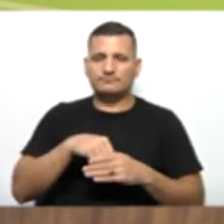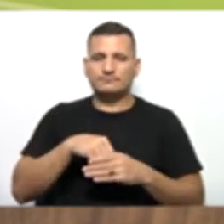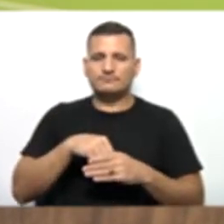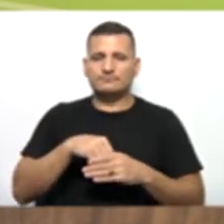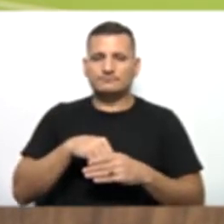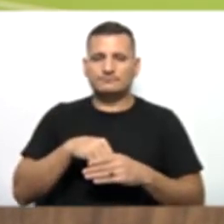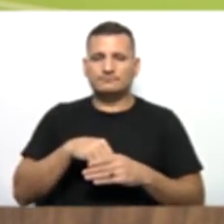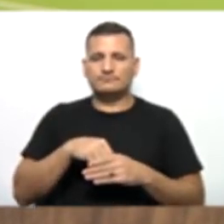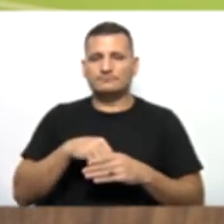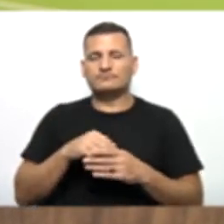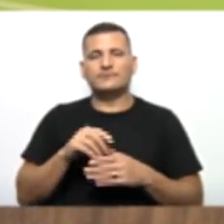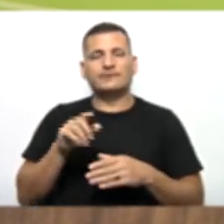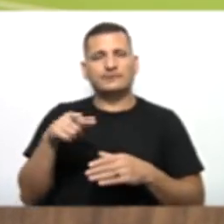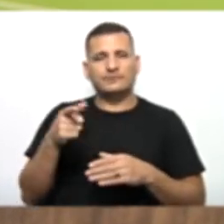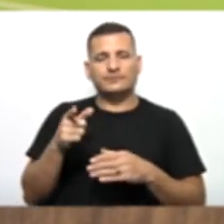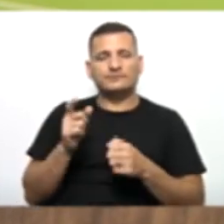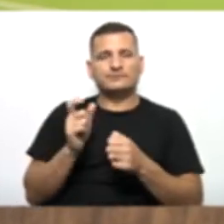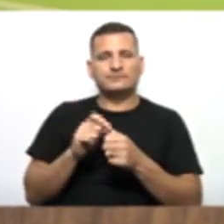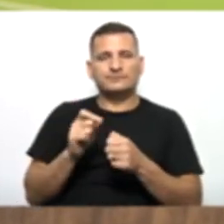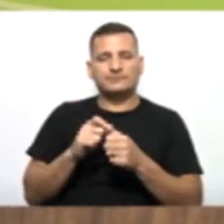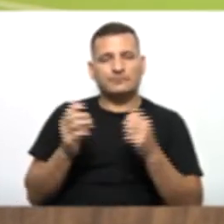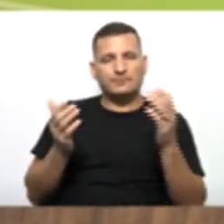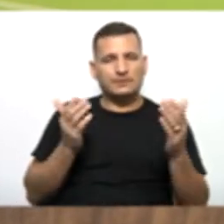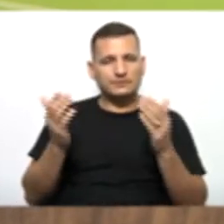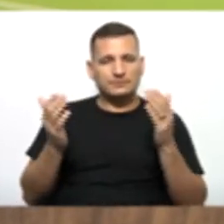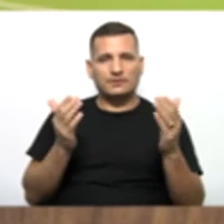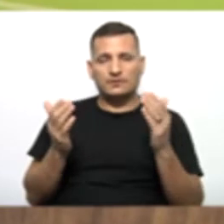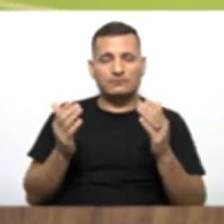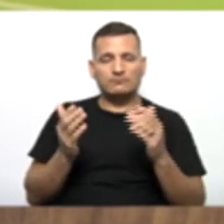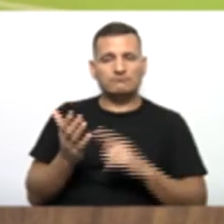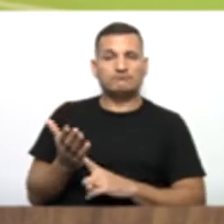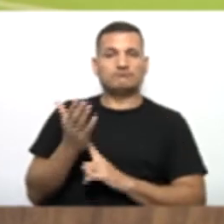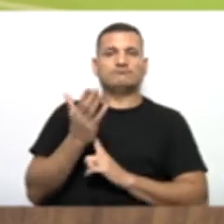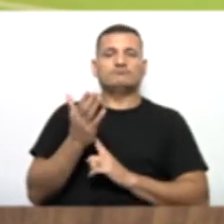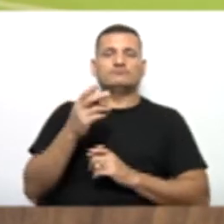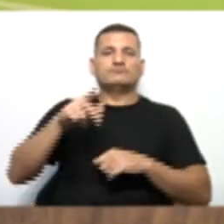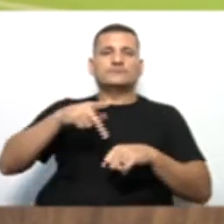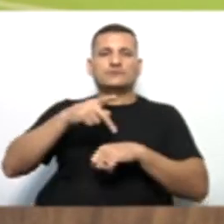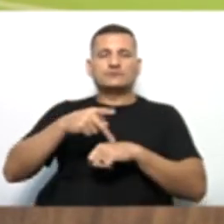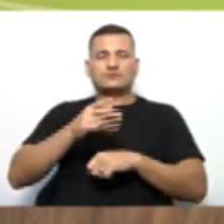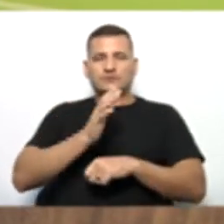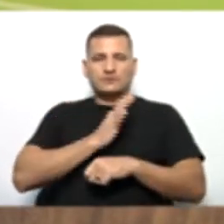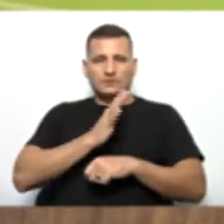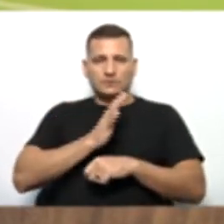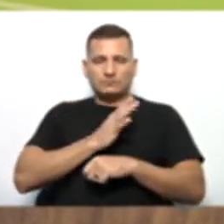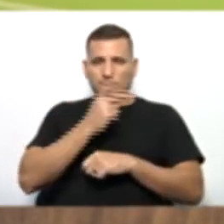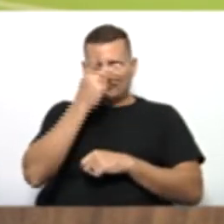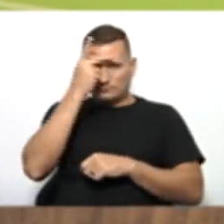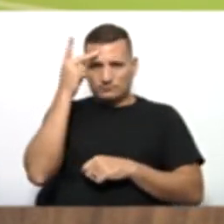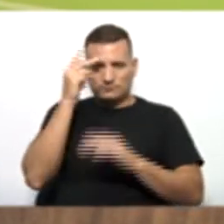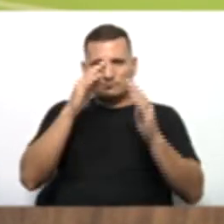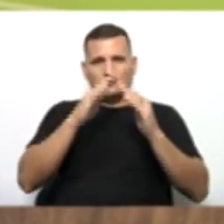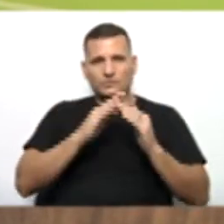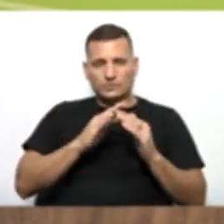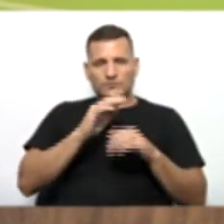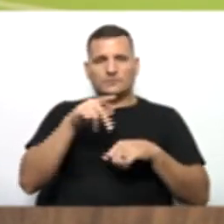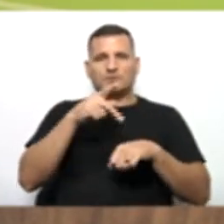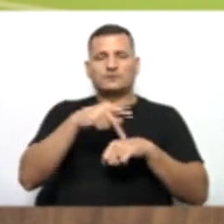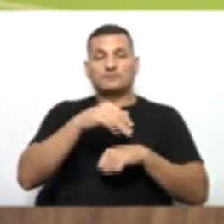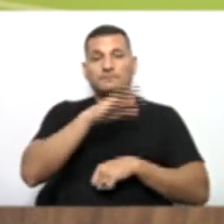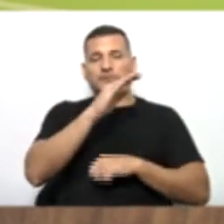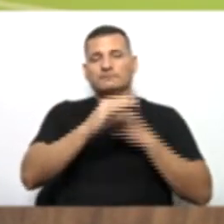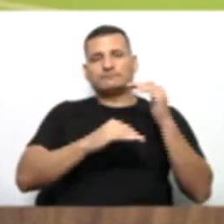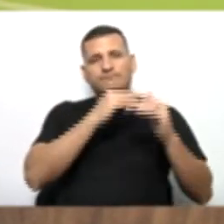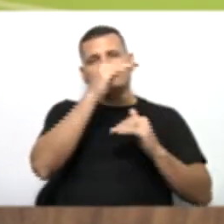E aí, quando é feito o cálculo, aparece que os países ricos, ou seja, as pessoas que moram em países mais